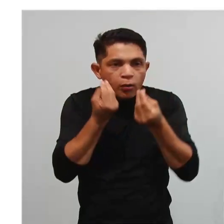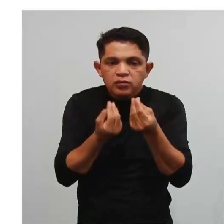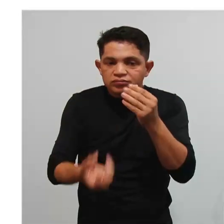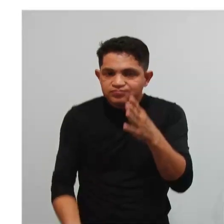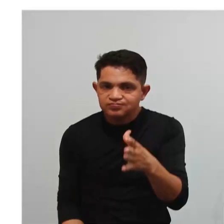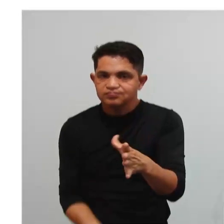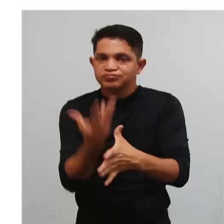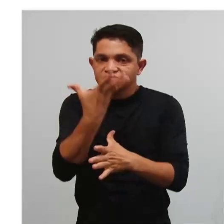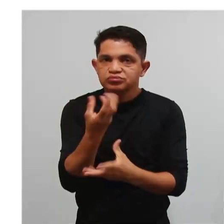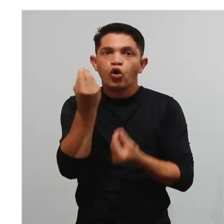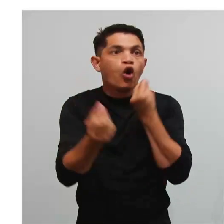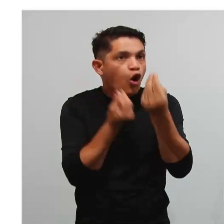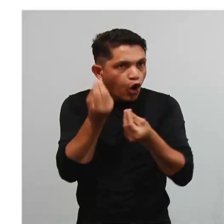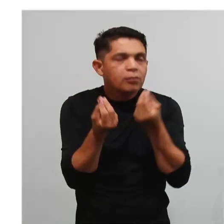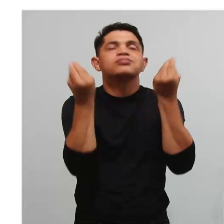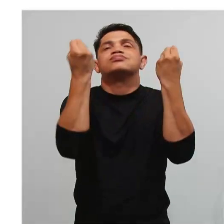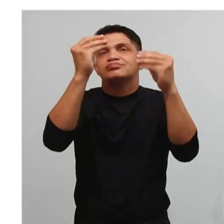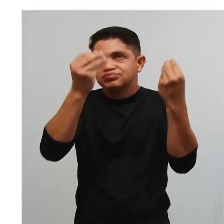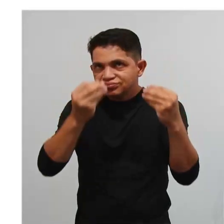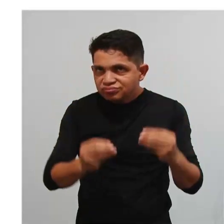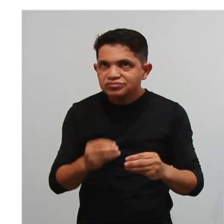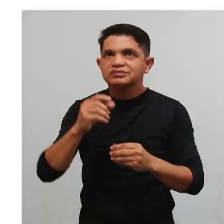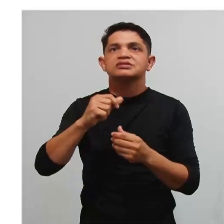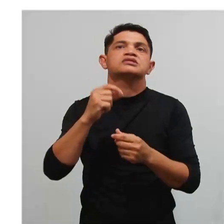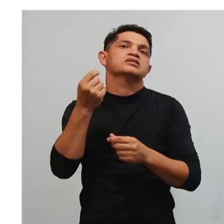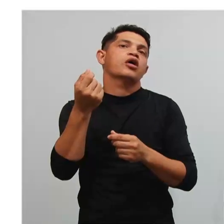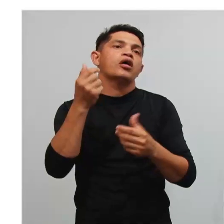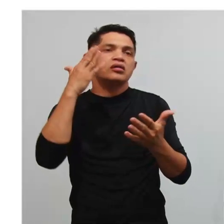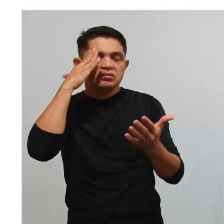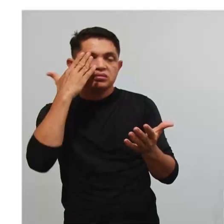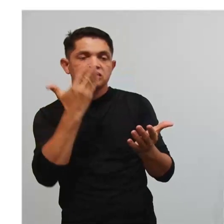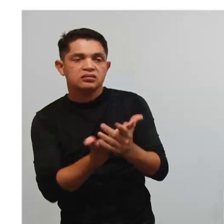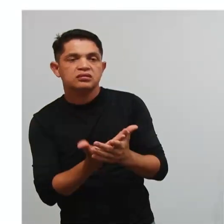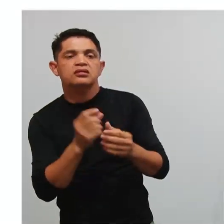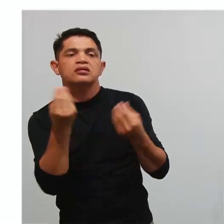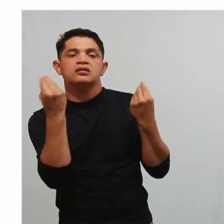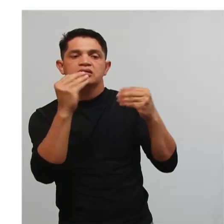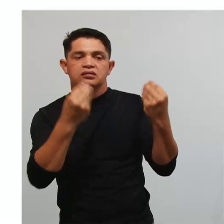de curricularização, as considerações finais, né,